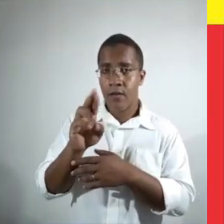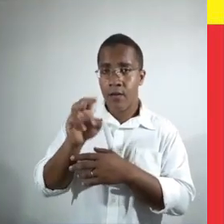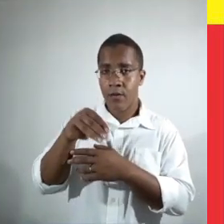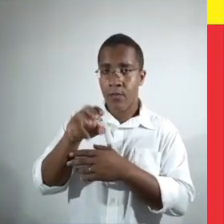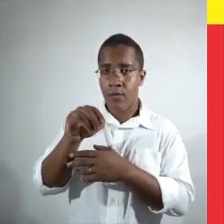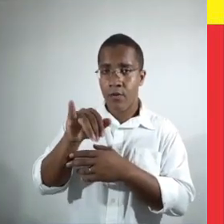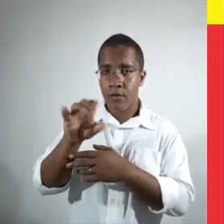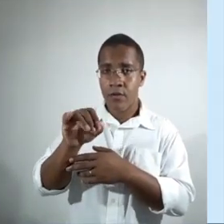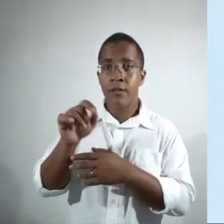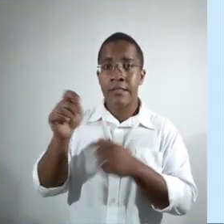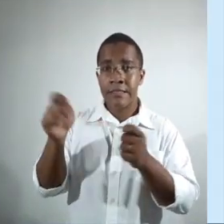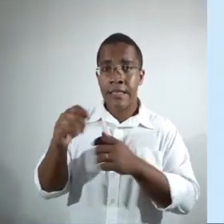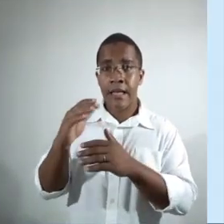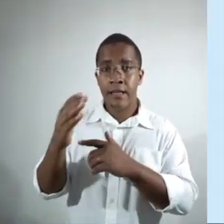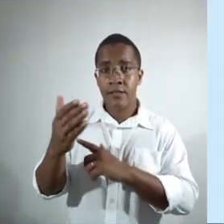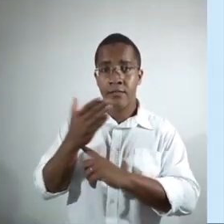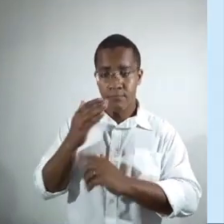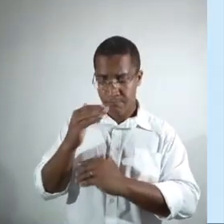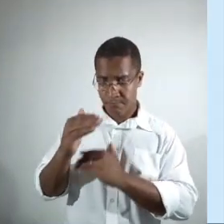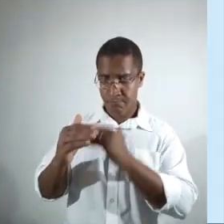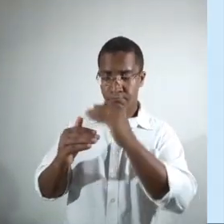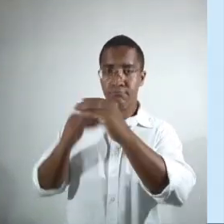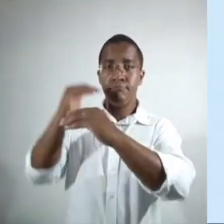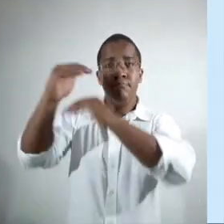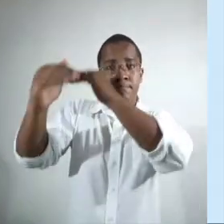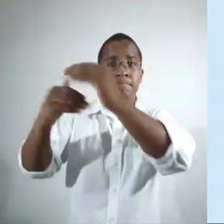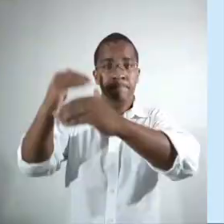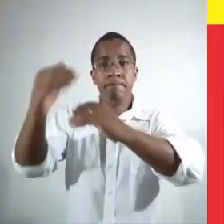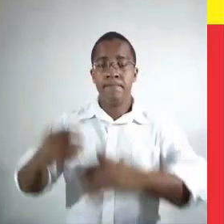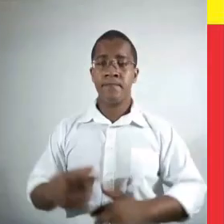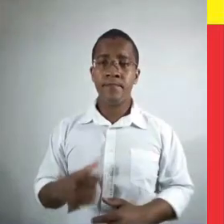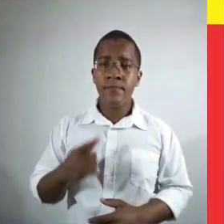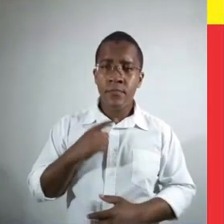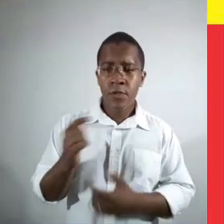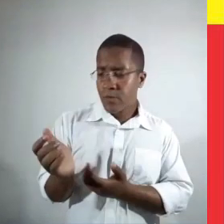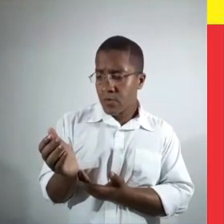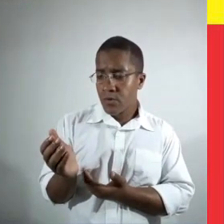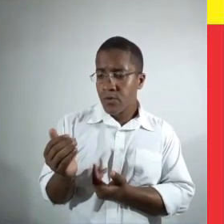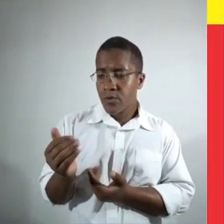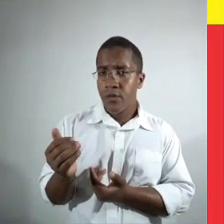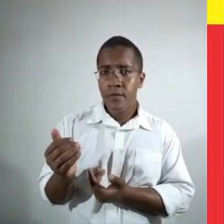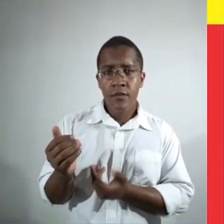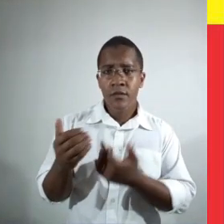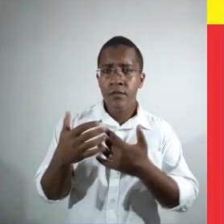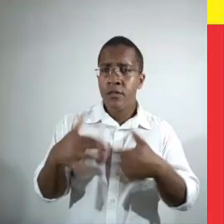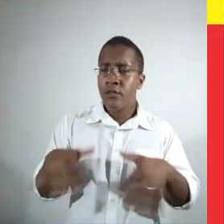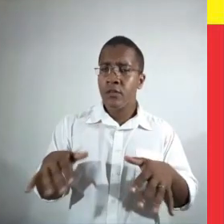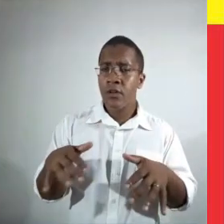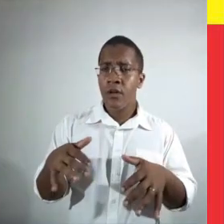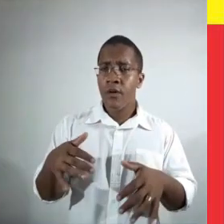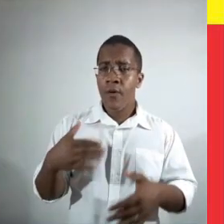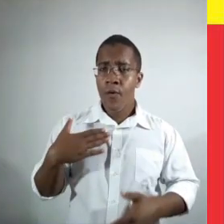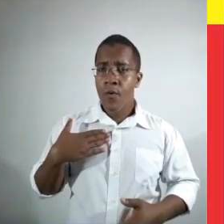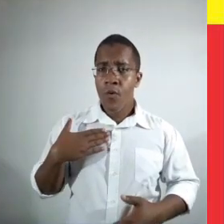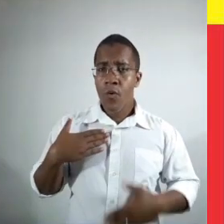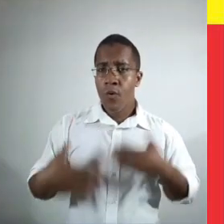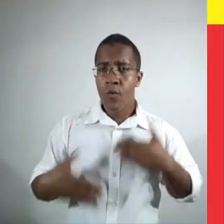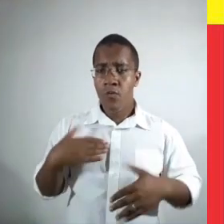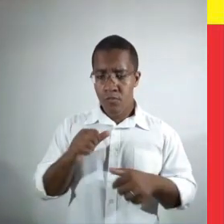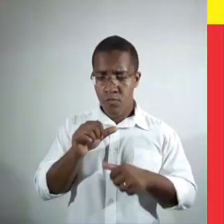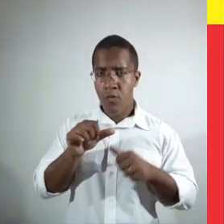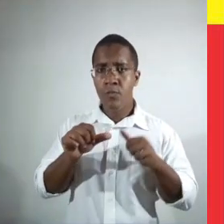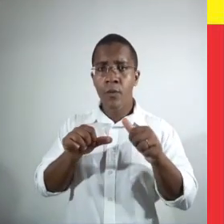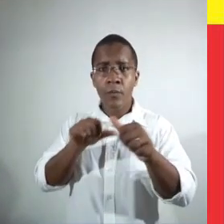desenvolvimento humano, certo? Então, hormônio, ele é comum na adolescência que ocorram mudanças no nosso